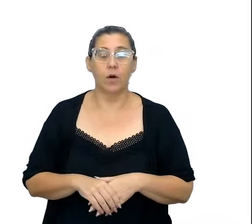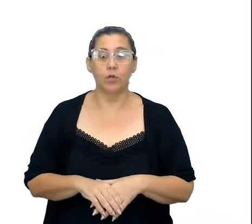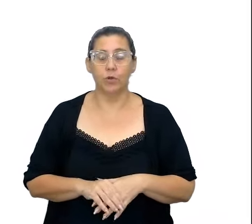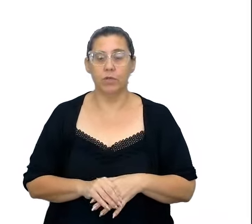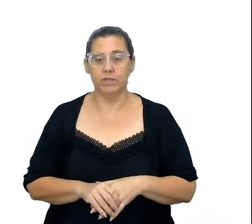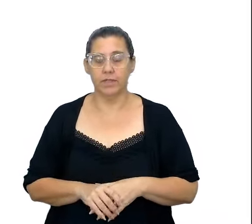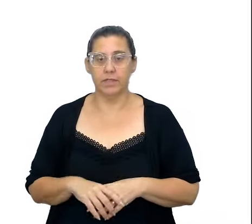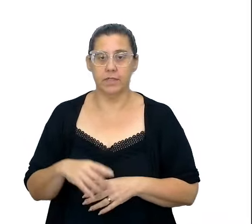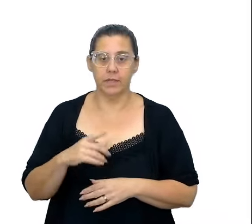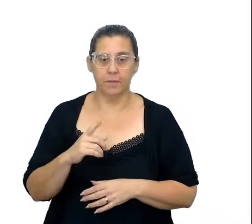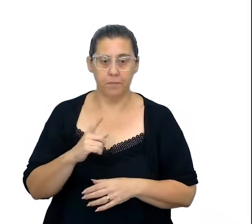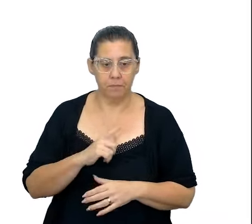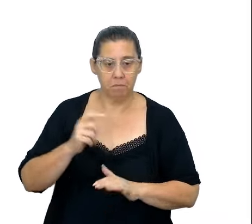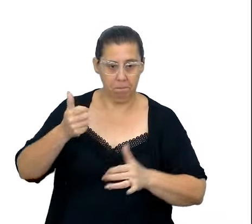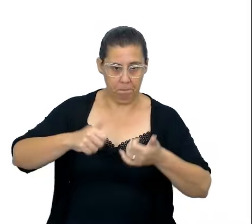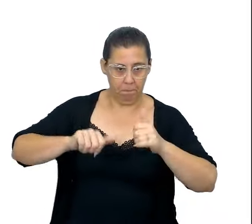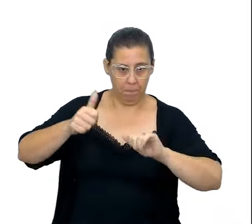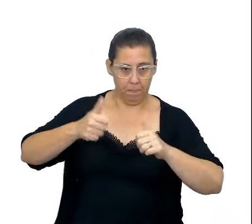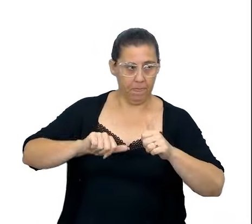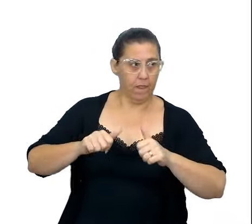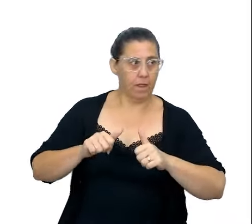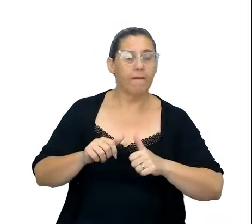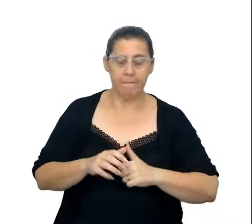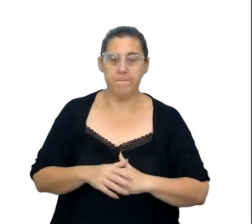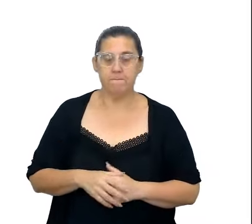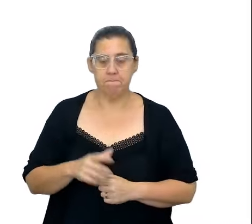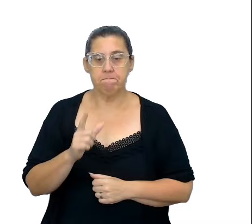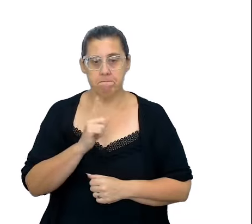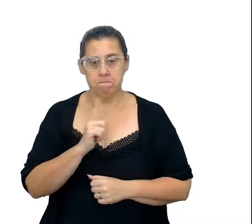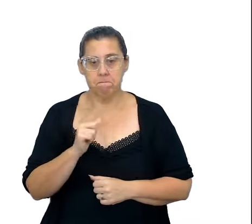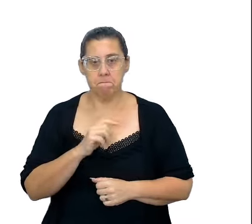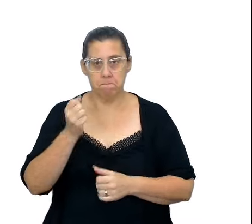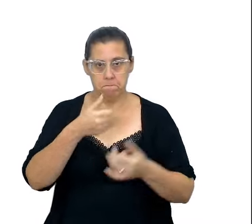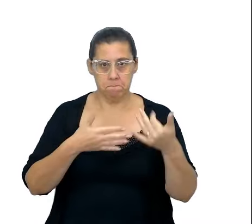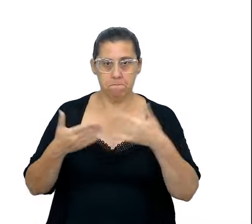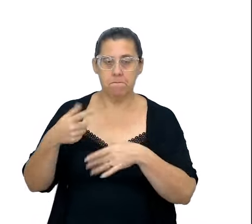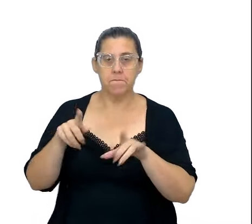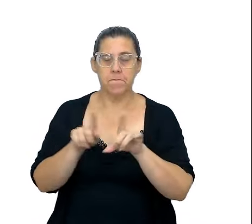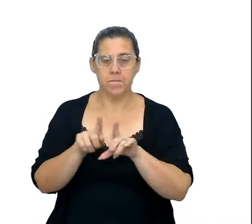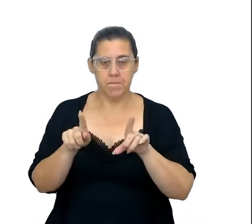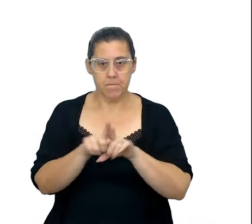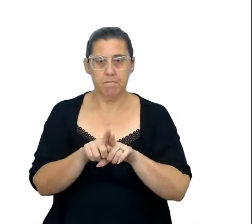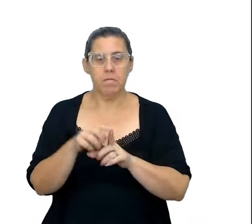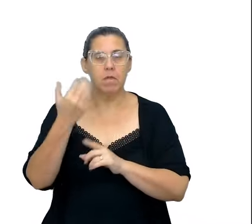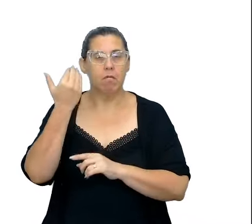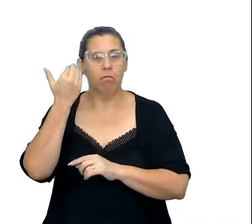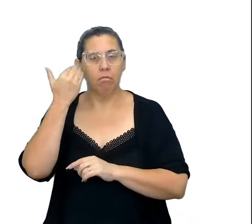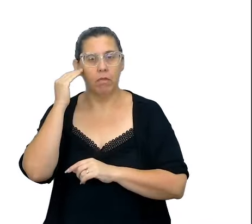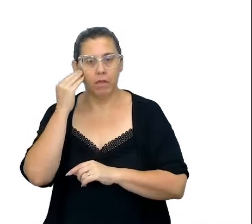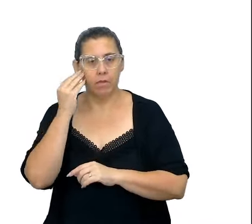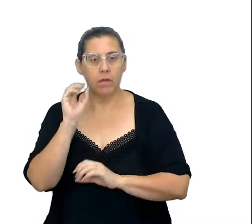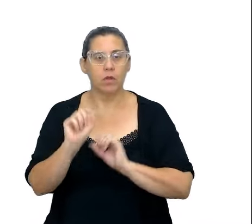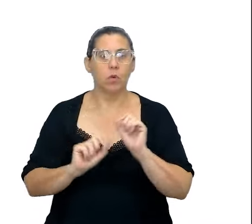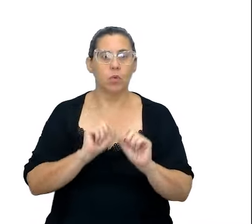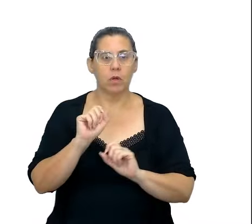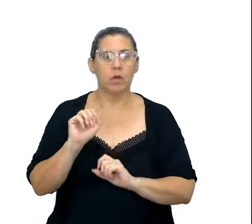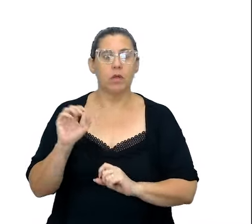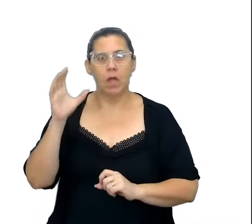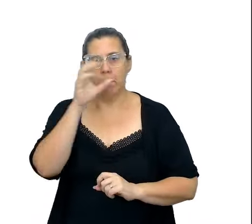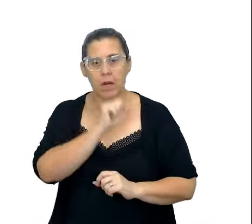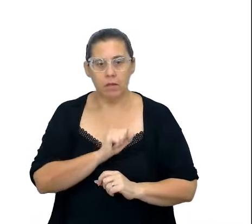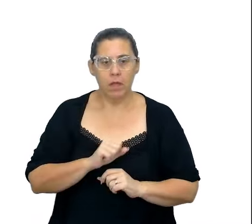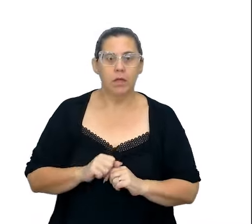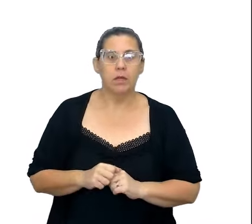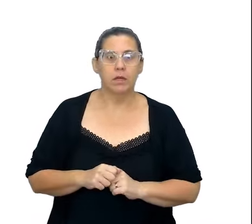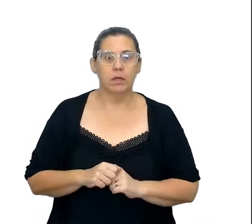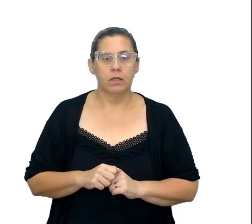possam se avaliar, se autoavaliar, que é importante também, tá? Eles compreenderem aí o que aprenderam, o que não